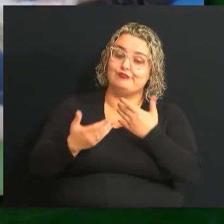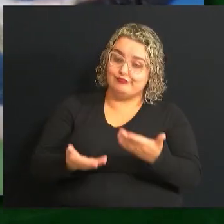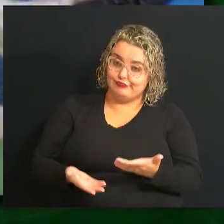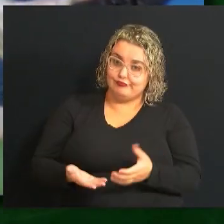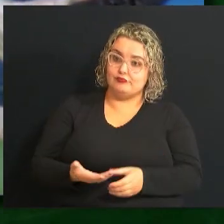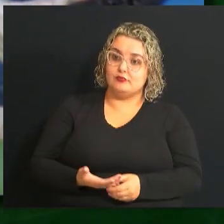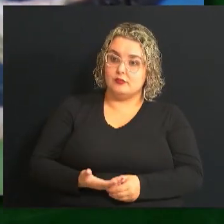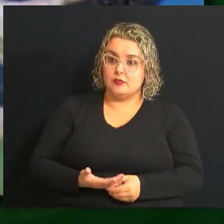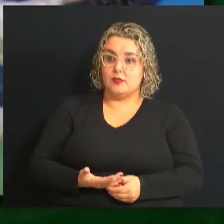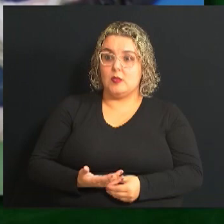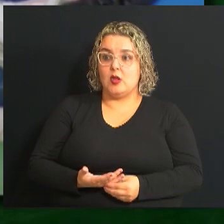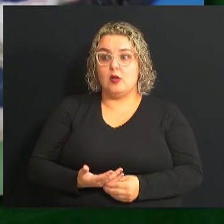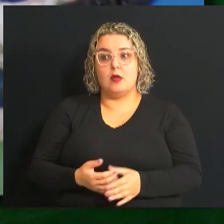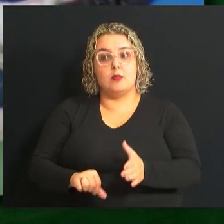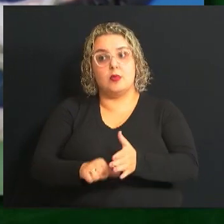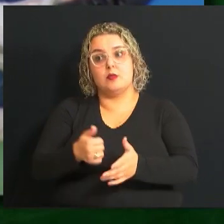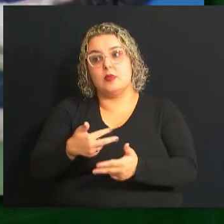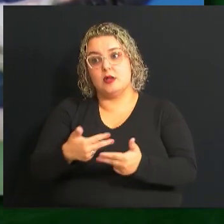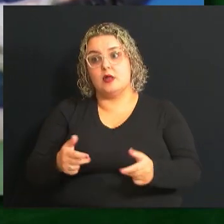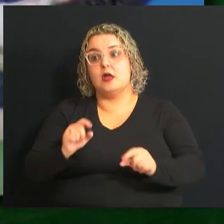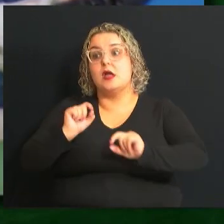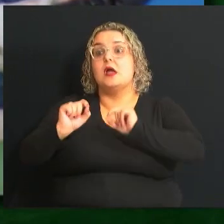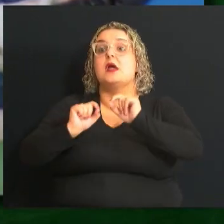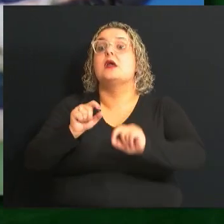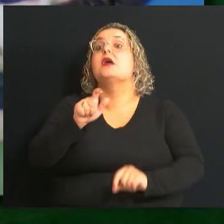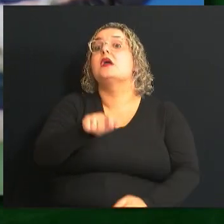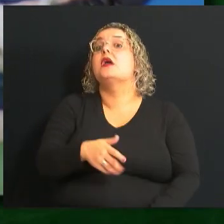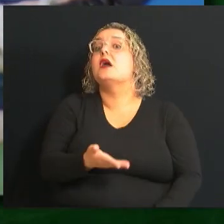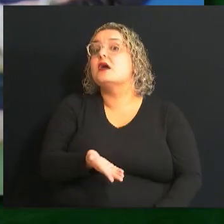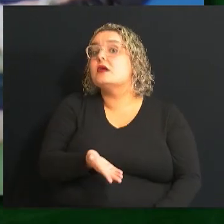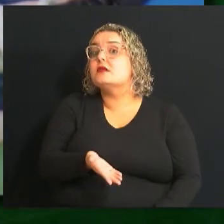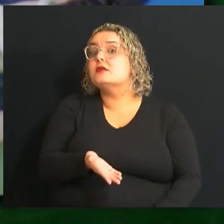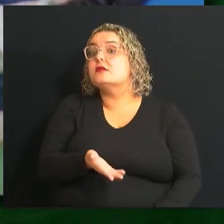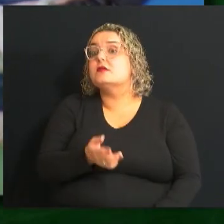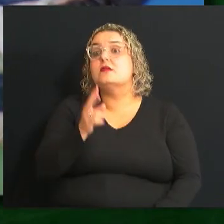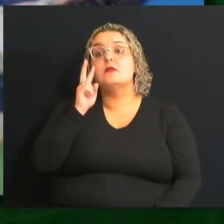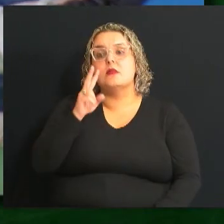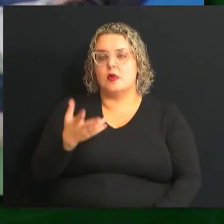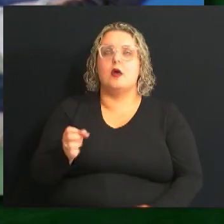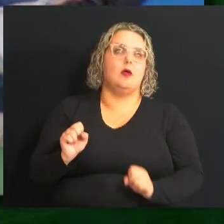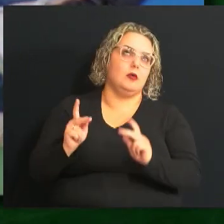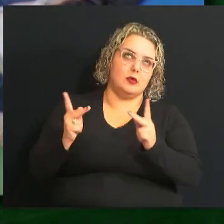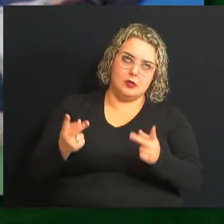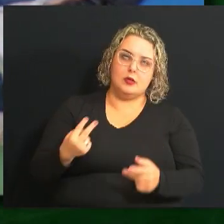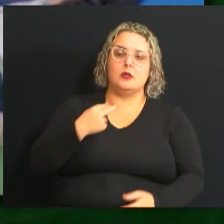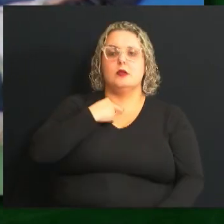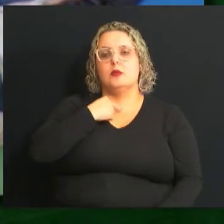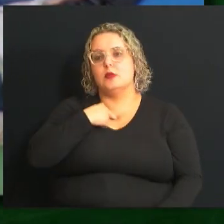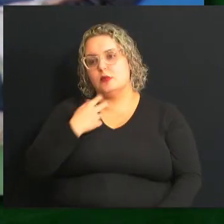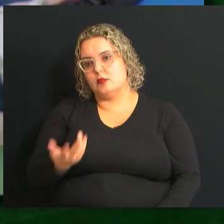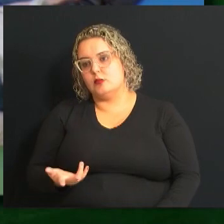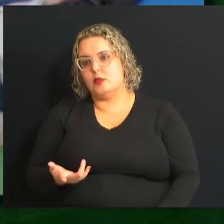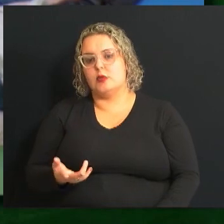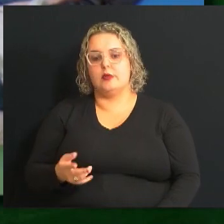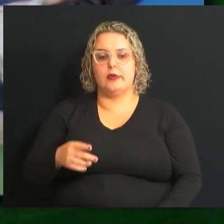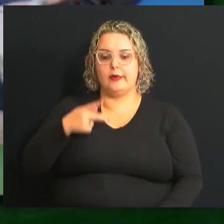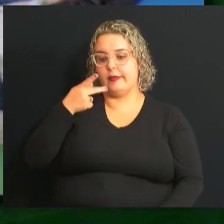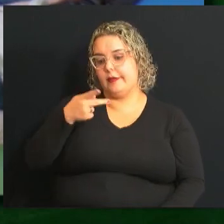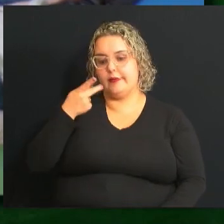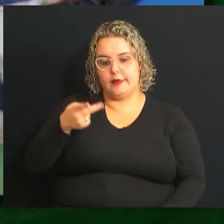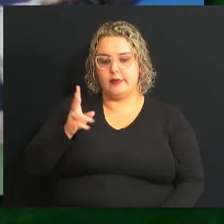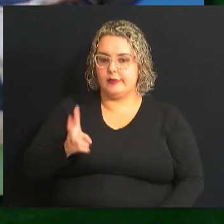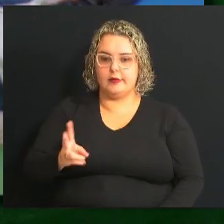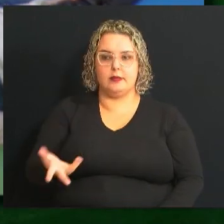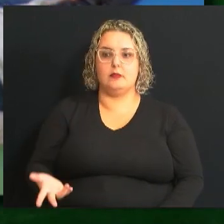acho que o primeiro passo é vamos ver quem é esse carinha. Uhum. Né? Vamos ver, tudo bem, a gente não pode ficar falando o tempo todo, mas ele está